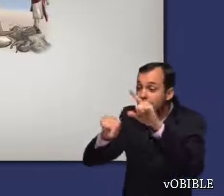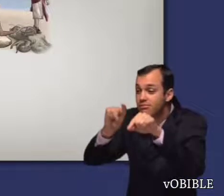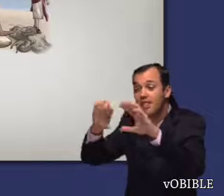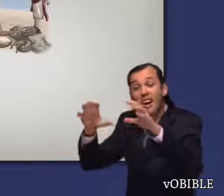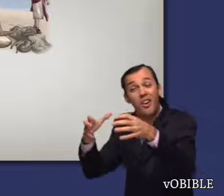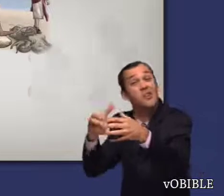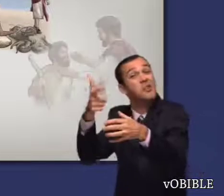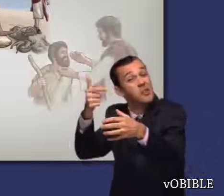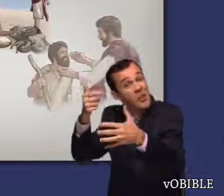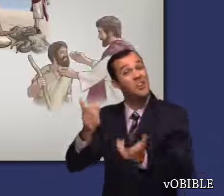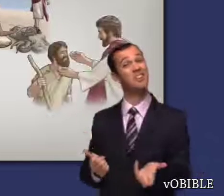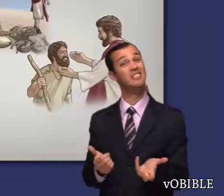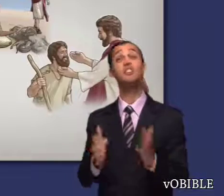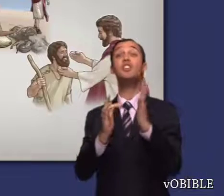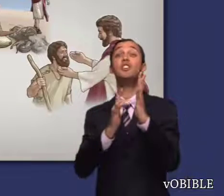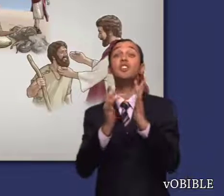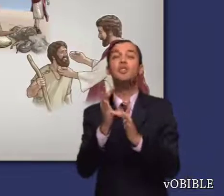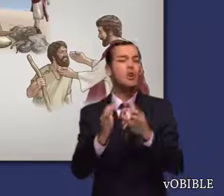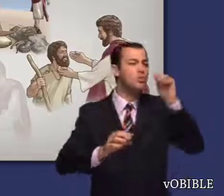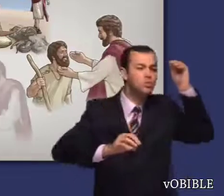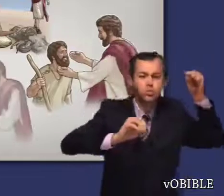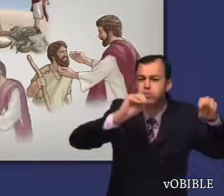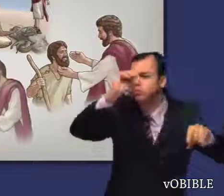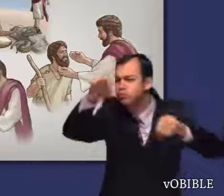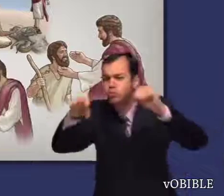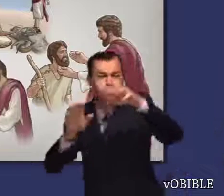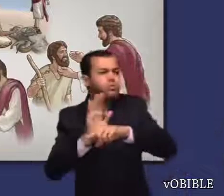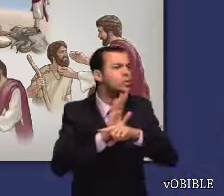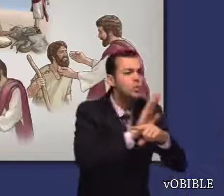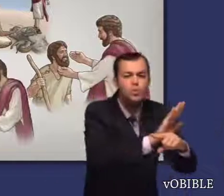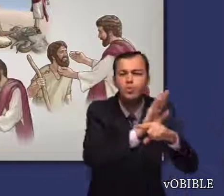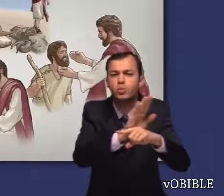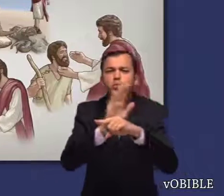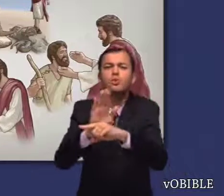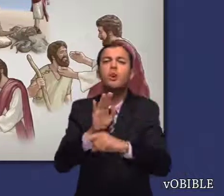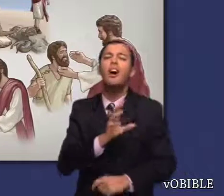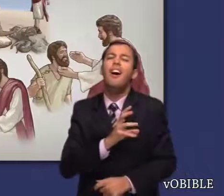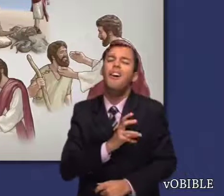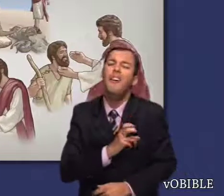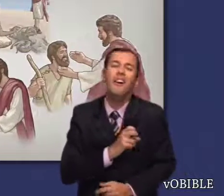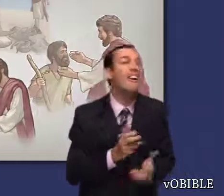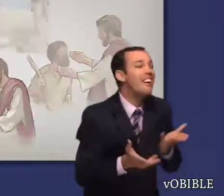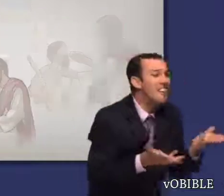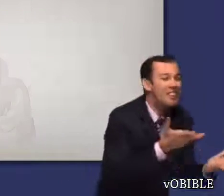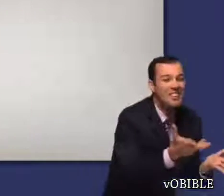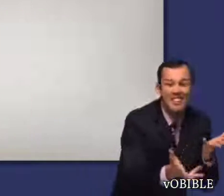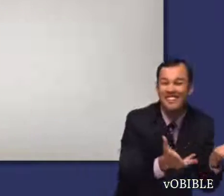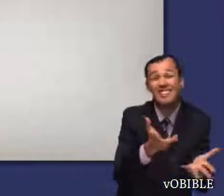12 apóstolos, dos milagres de Jesus e do carinho que ele tinha pelas pessoas.